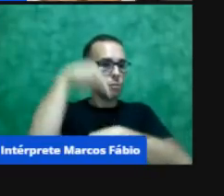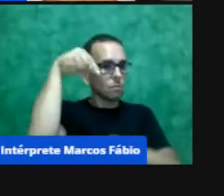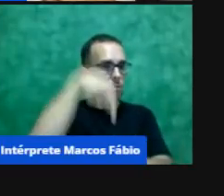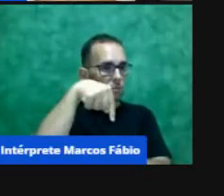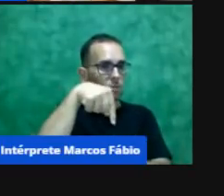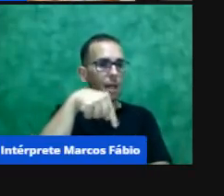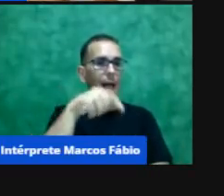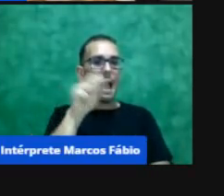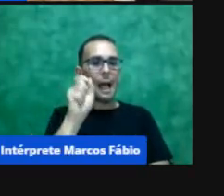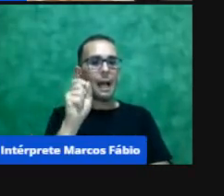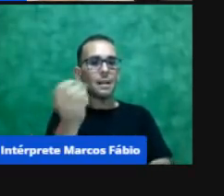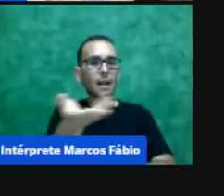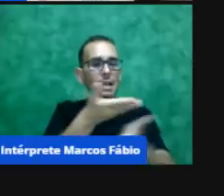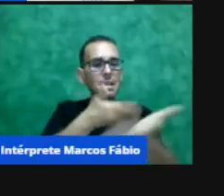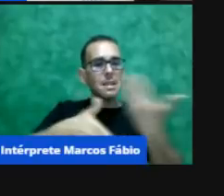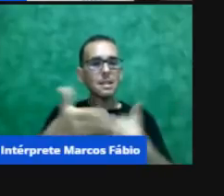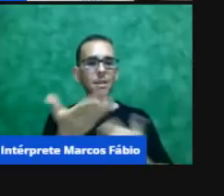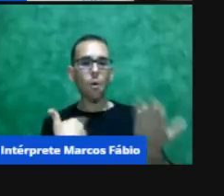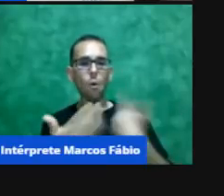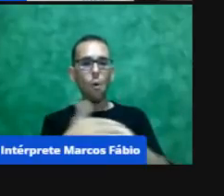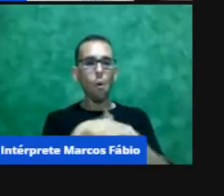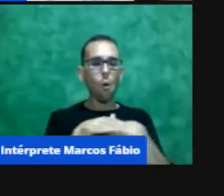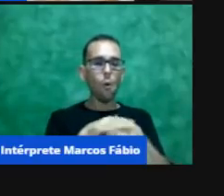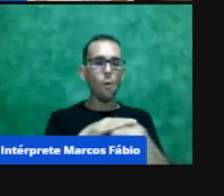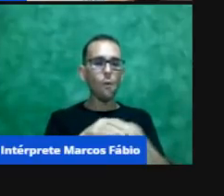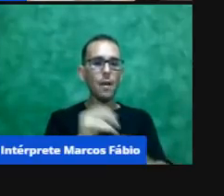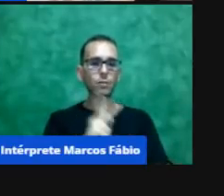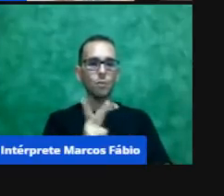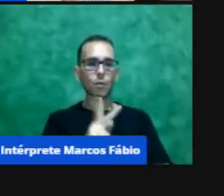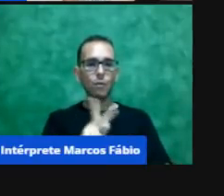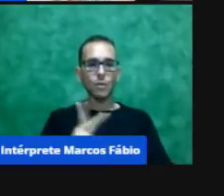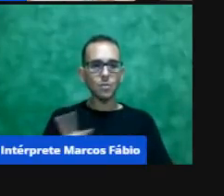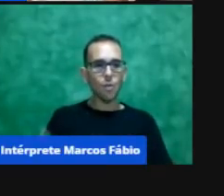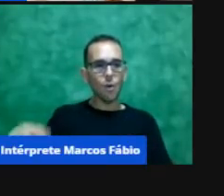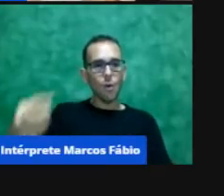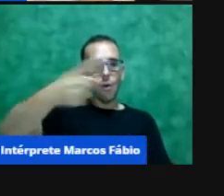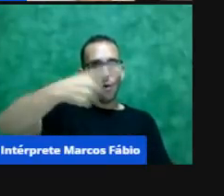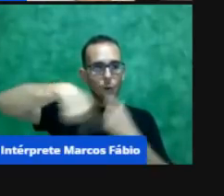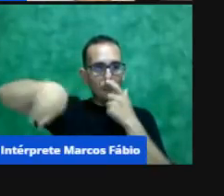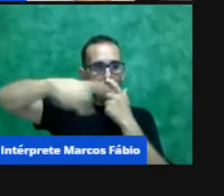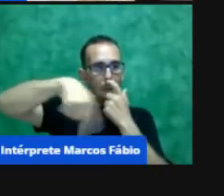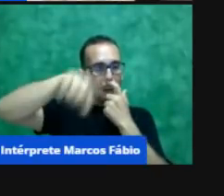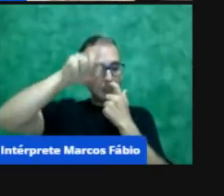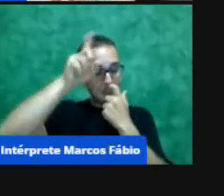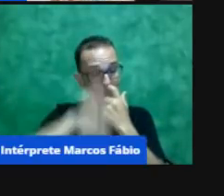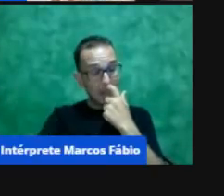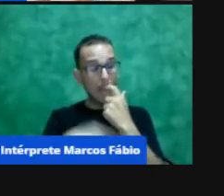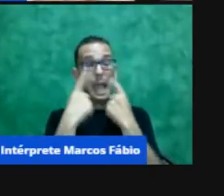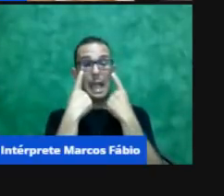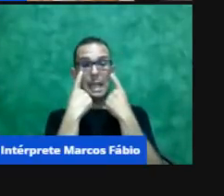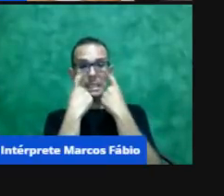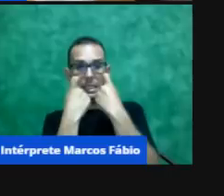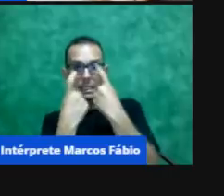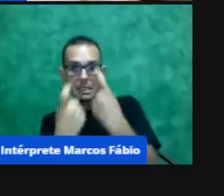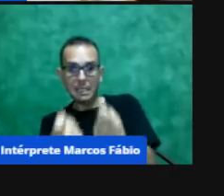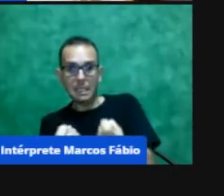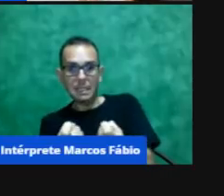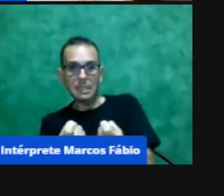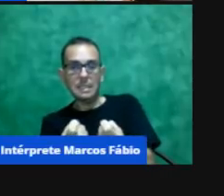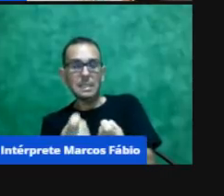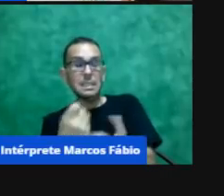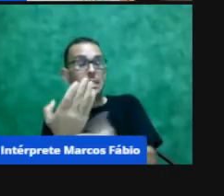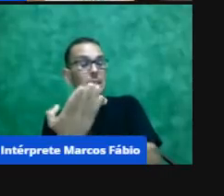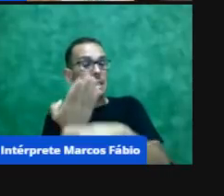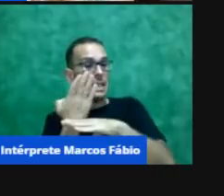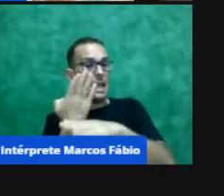a interação, a conversa entre os professores, entre vocês, é bastante interessante e agrega